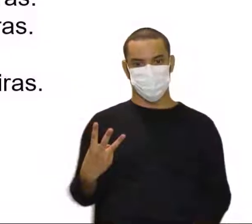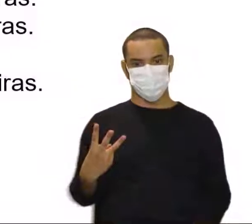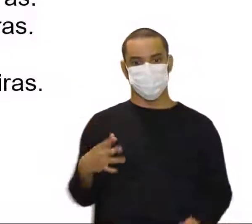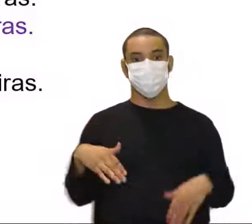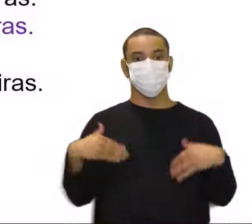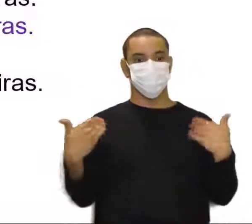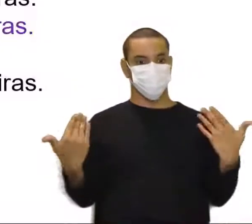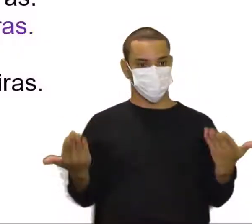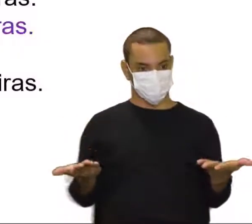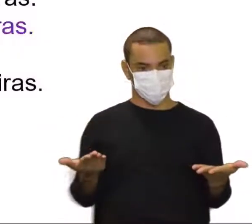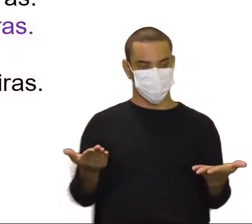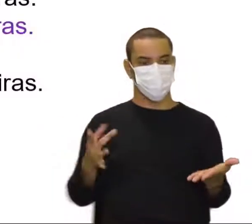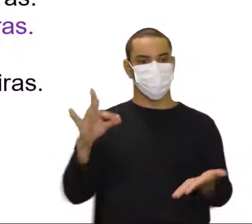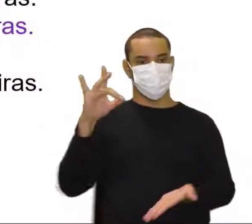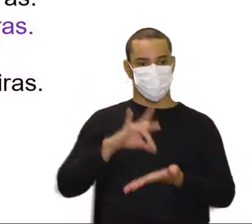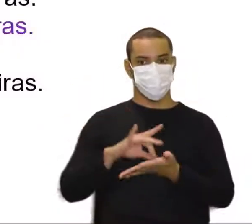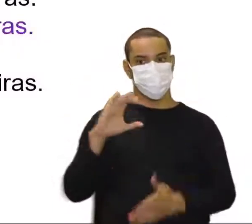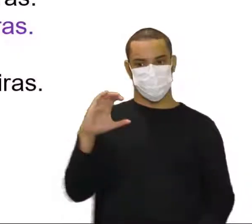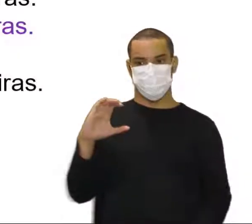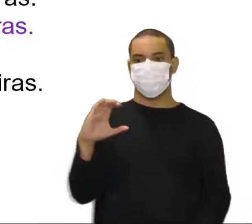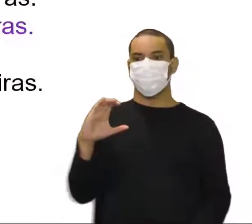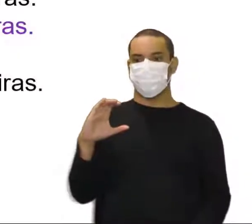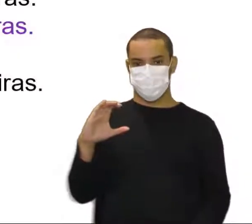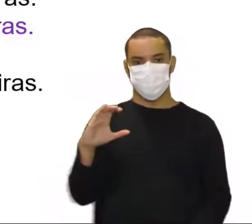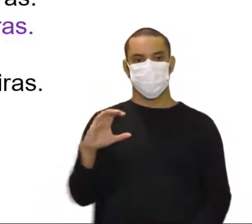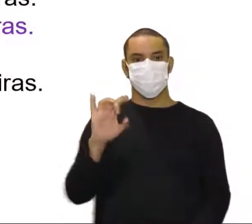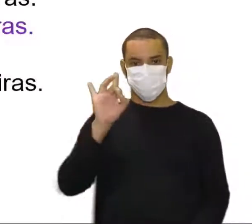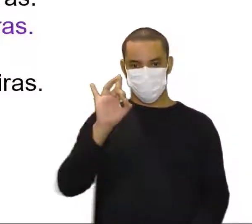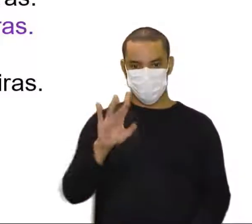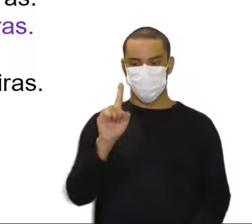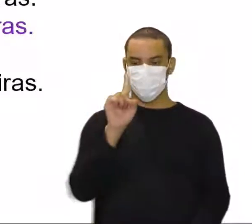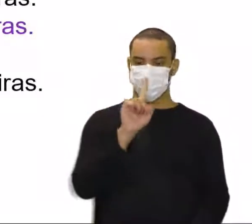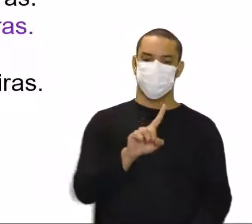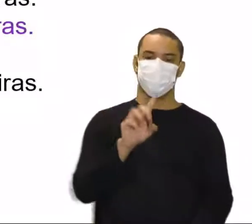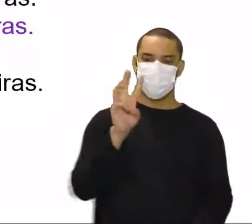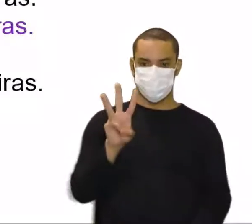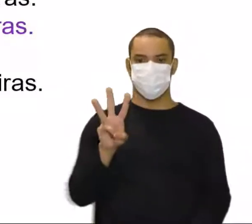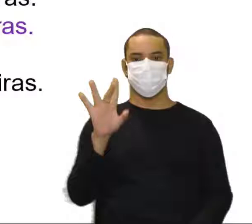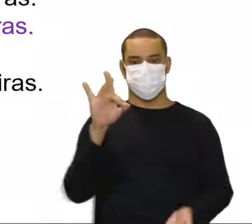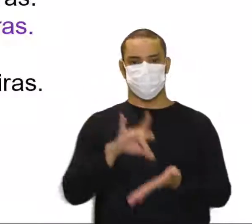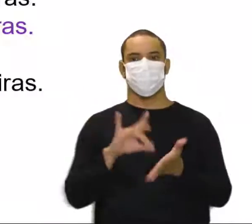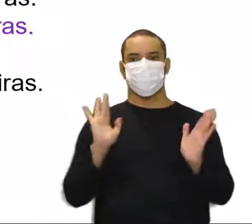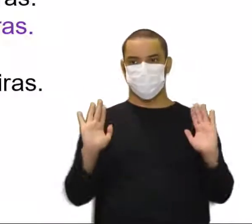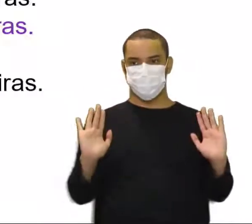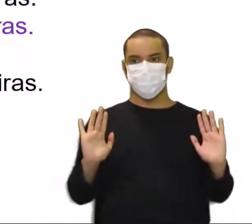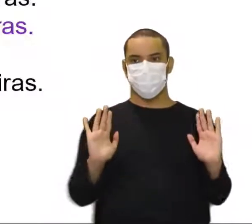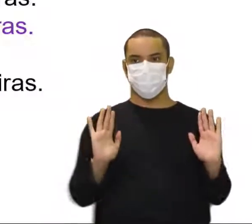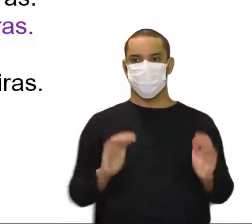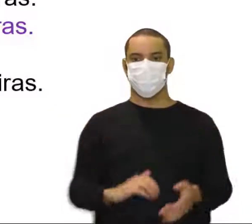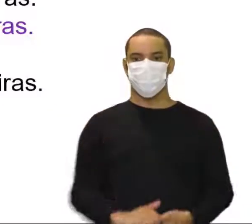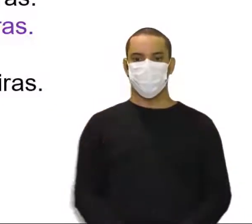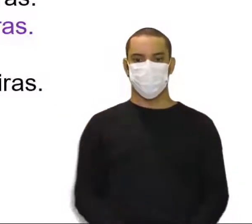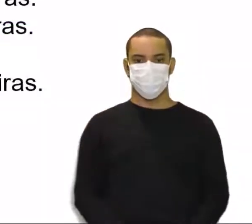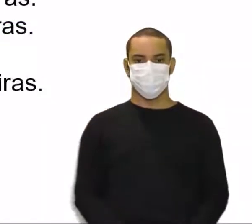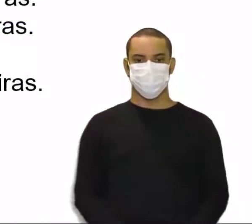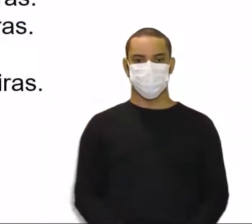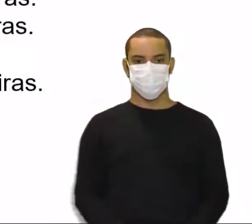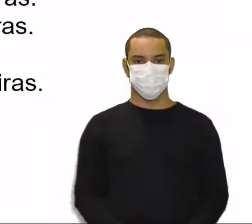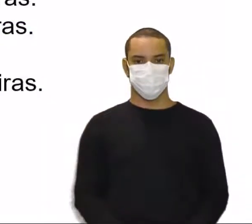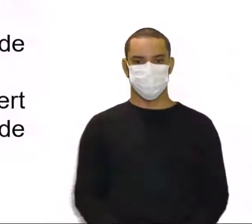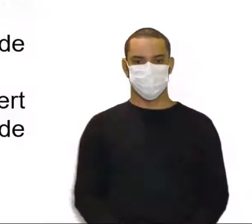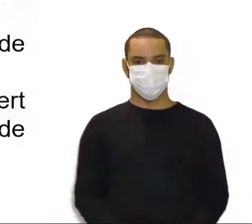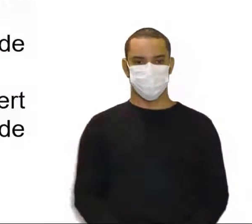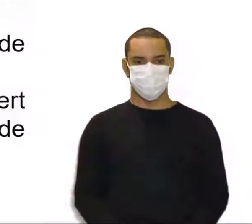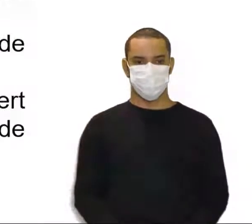então nós vamos ficar com a letra C. Somente as afirmativas 1 e 3 são verdadeiras, como, olha